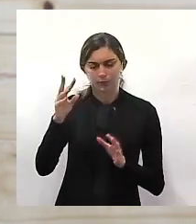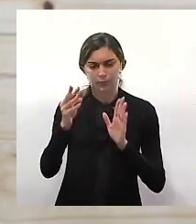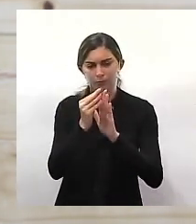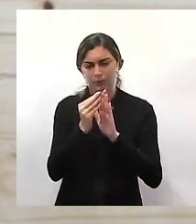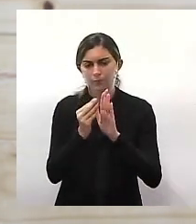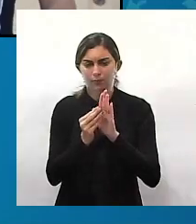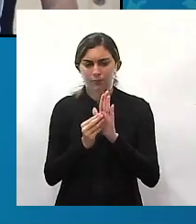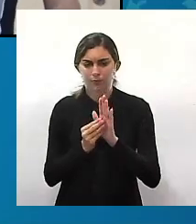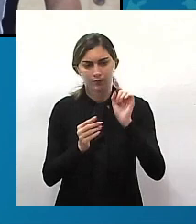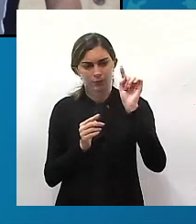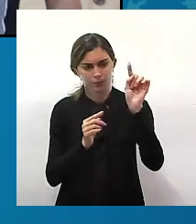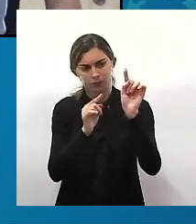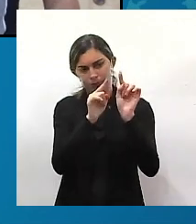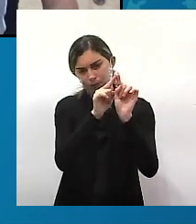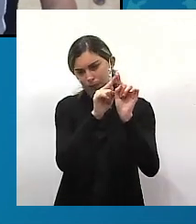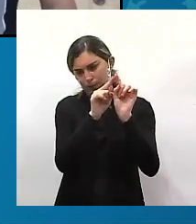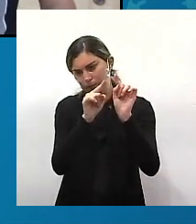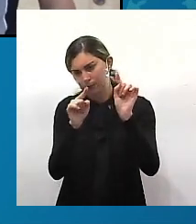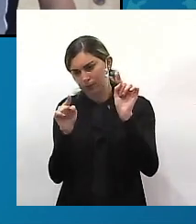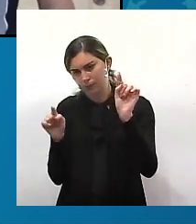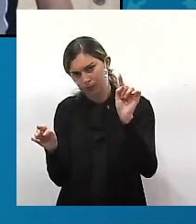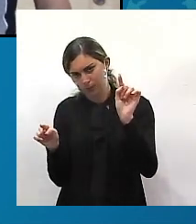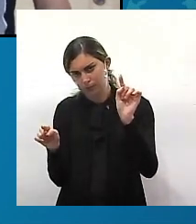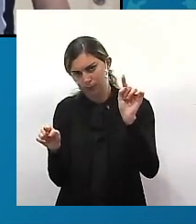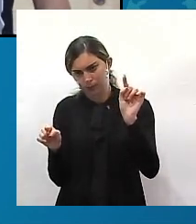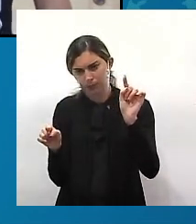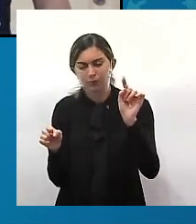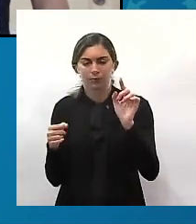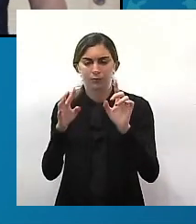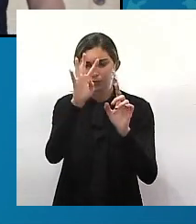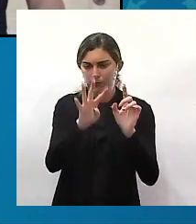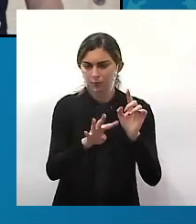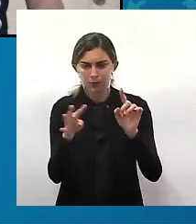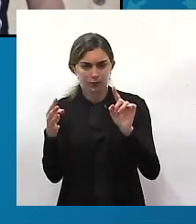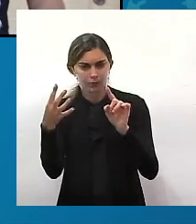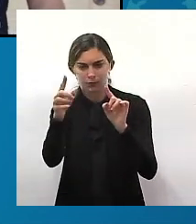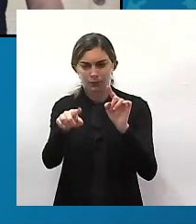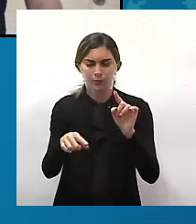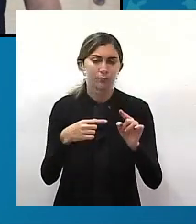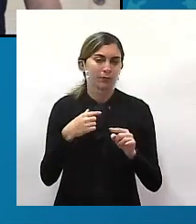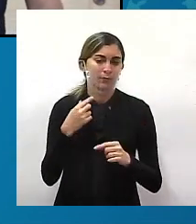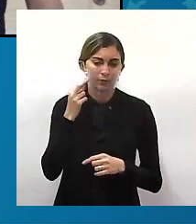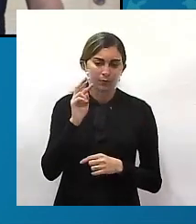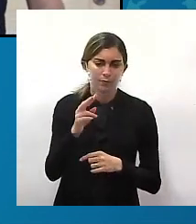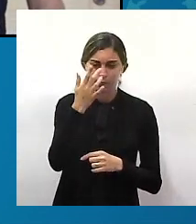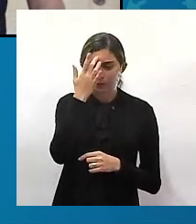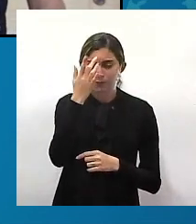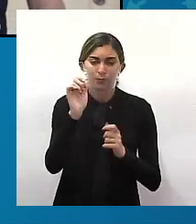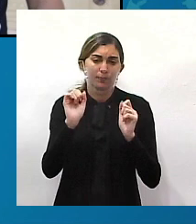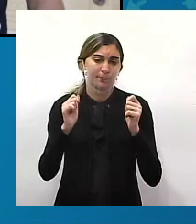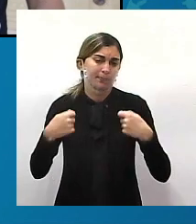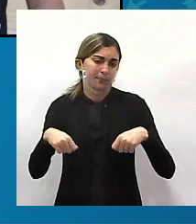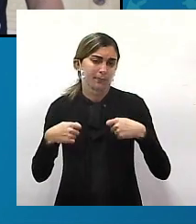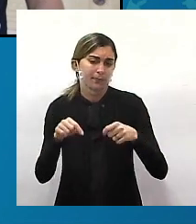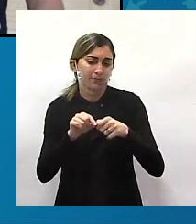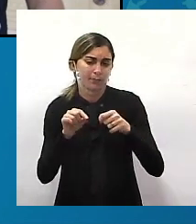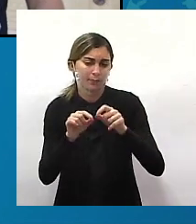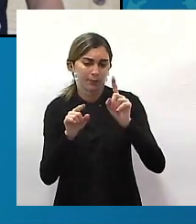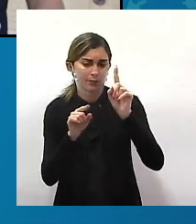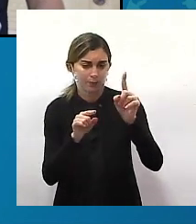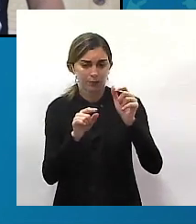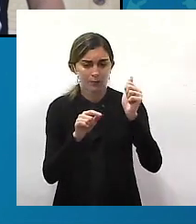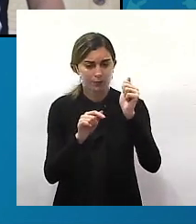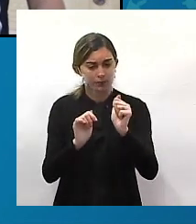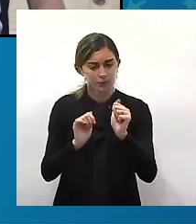aí os pontos na malha quadriculada, se você não enxergasse que era mais fácil, você teria que fazer aí a distância do